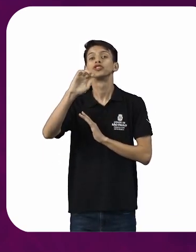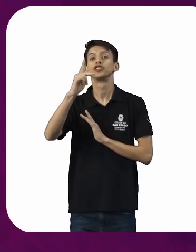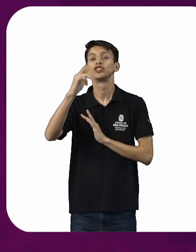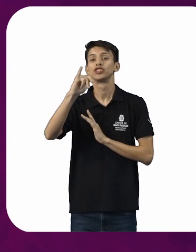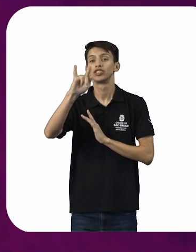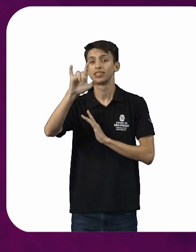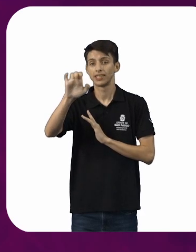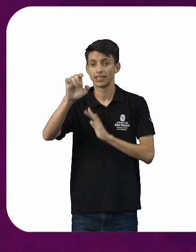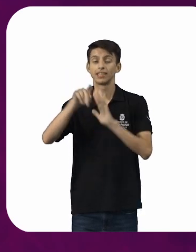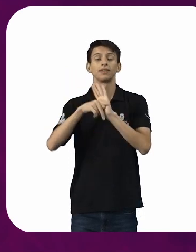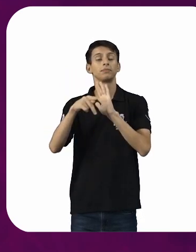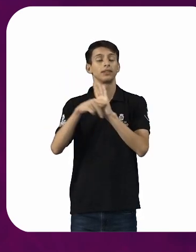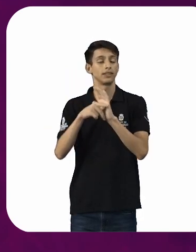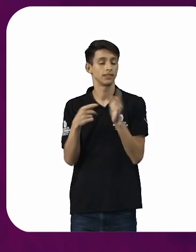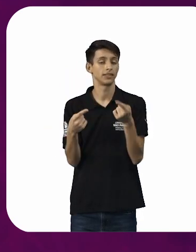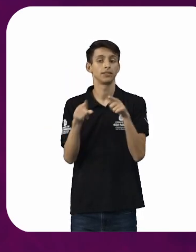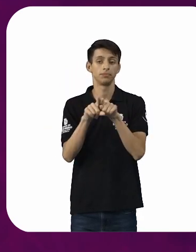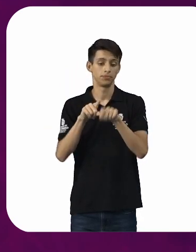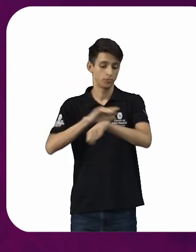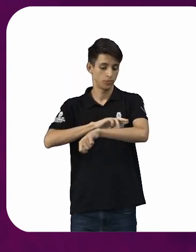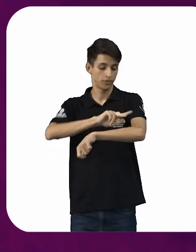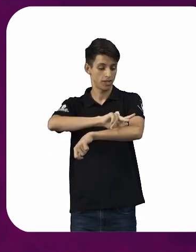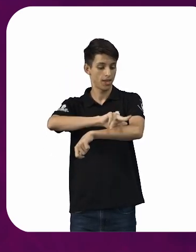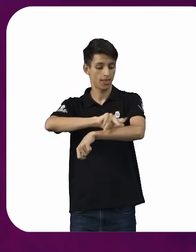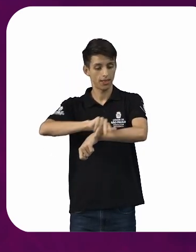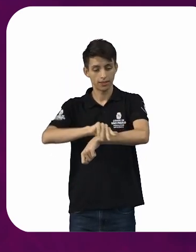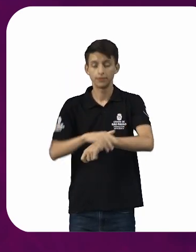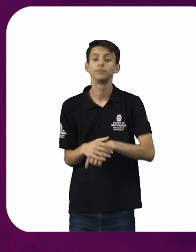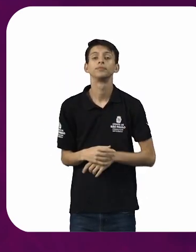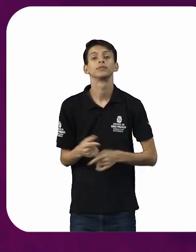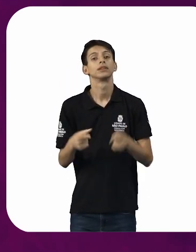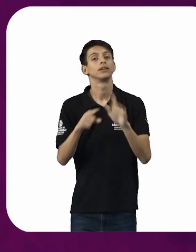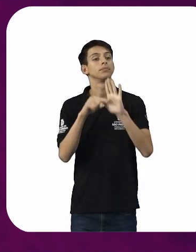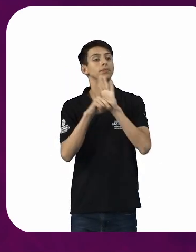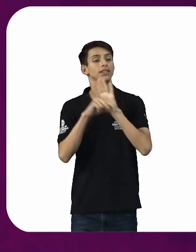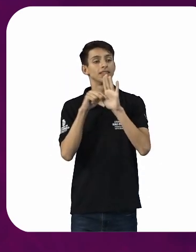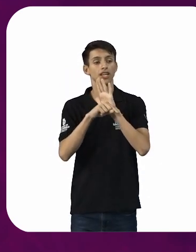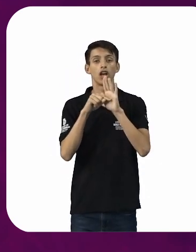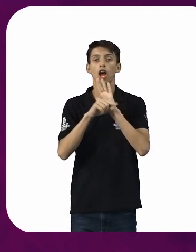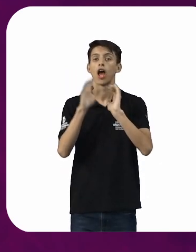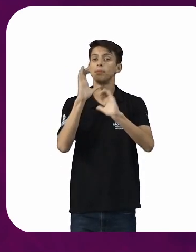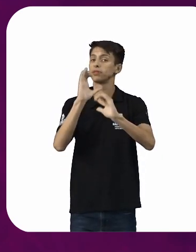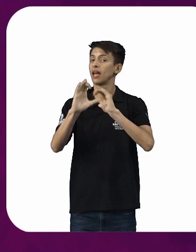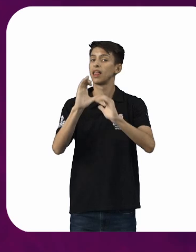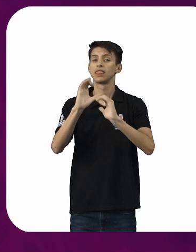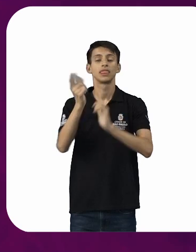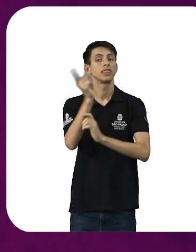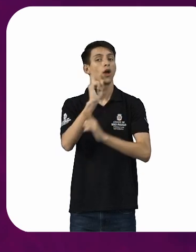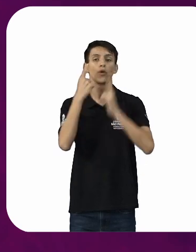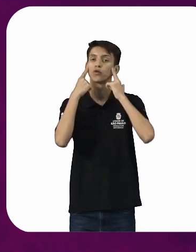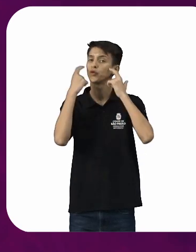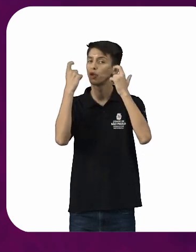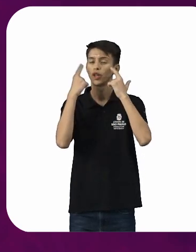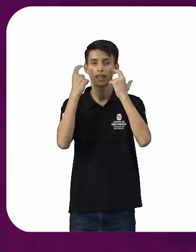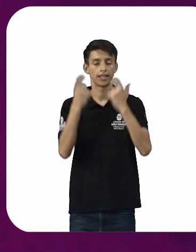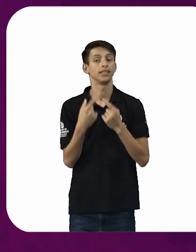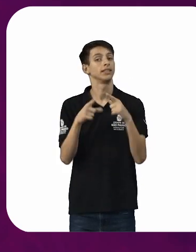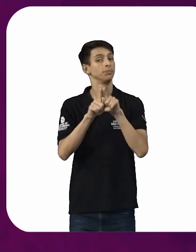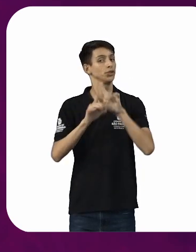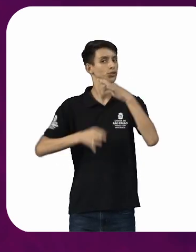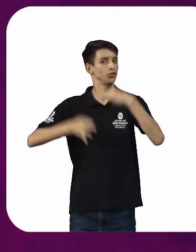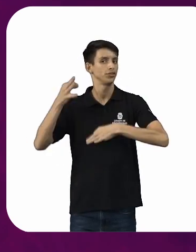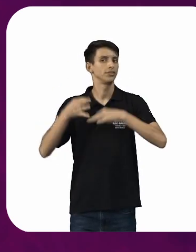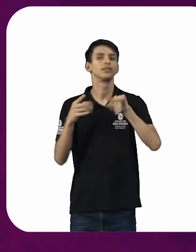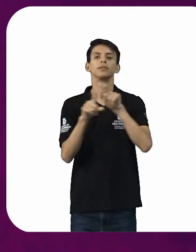relações étnico-raciais. Também é pesquisadora de comunicação não violenta e justiça restaurativa,